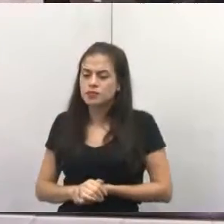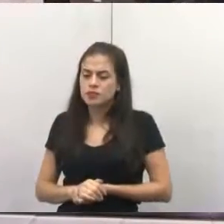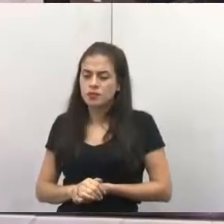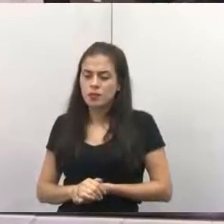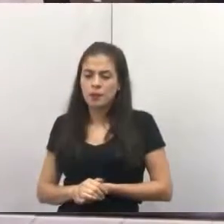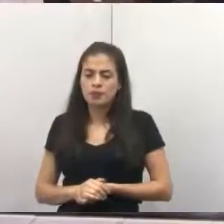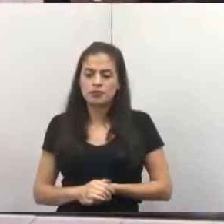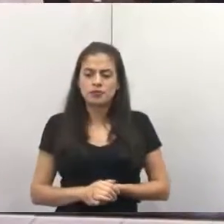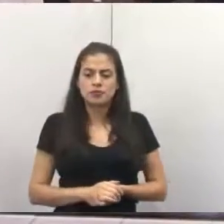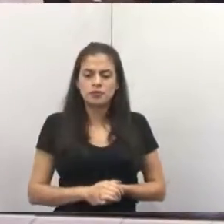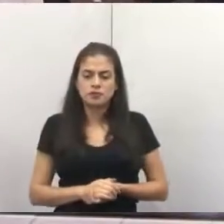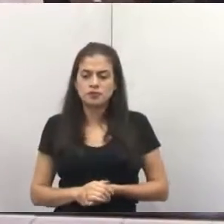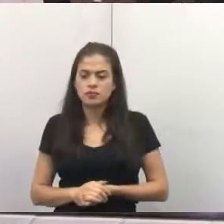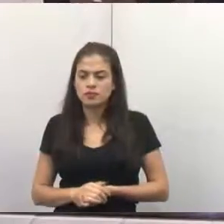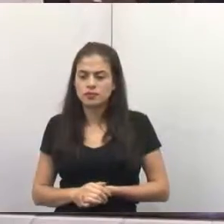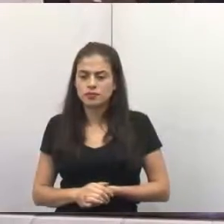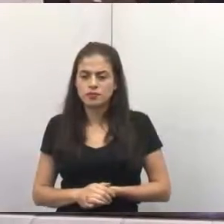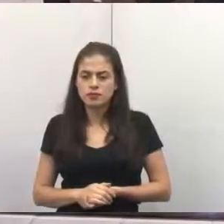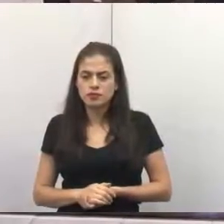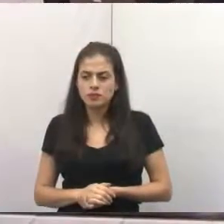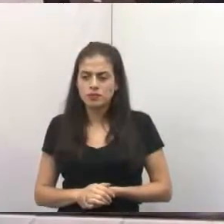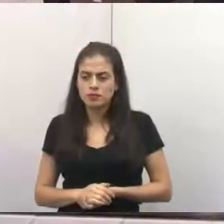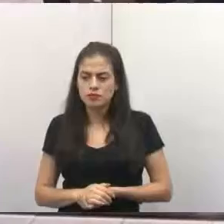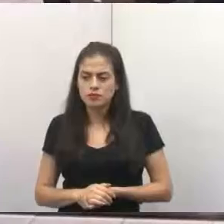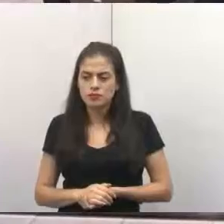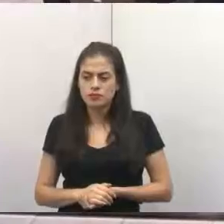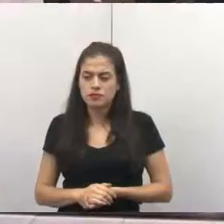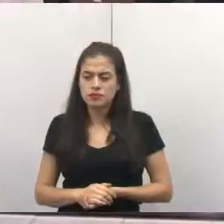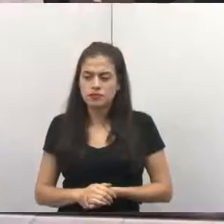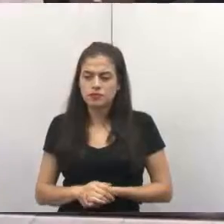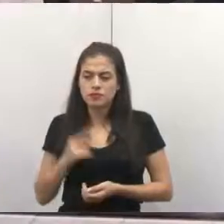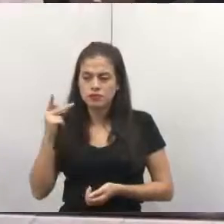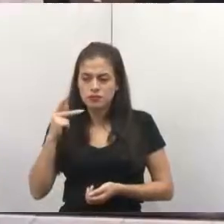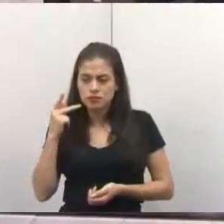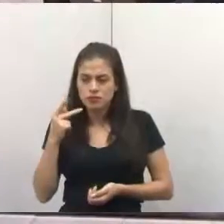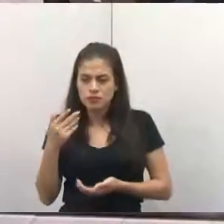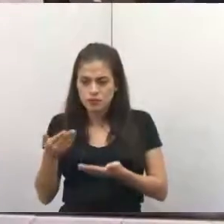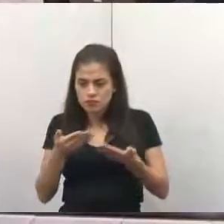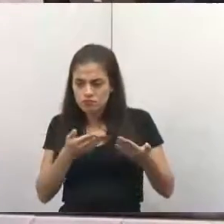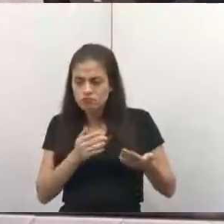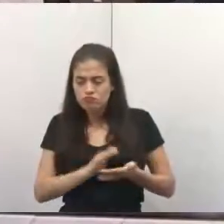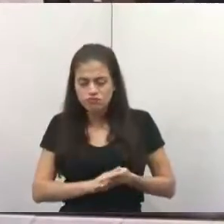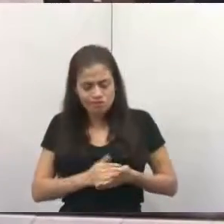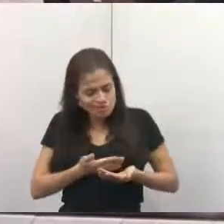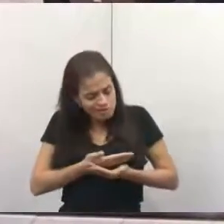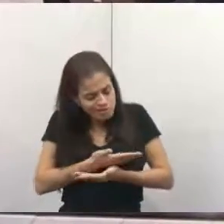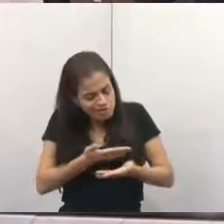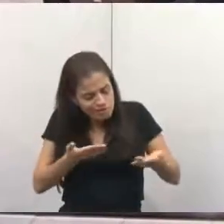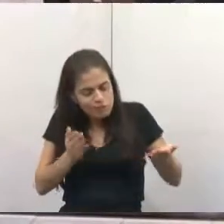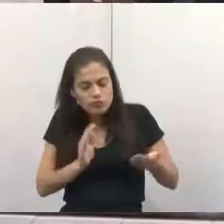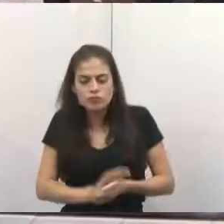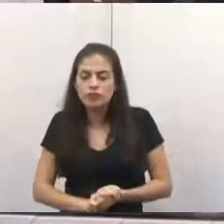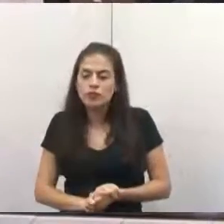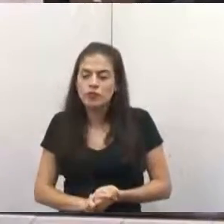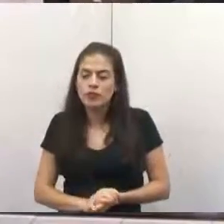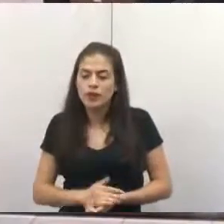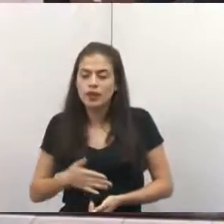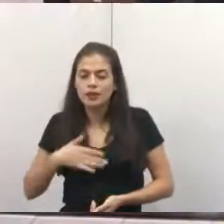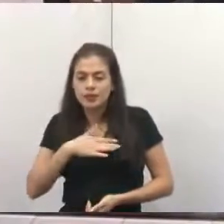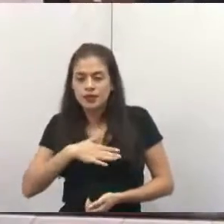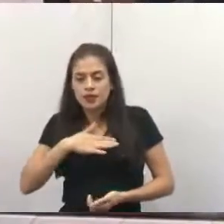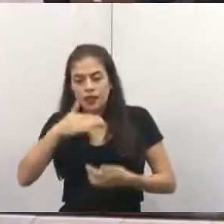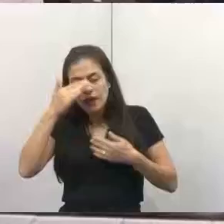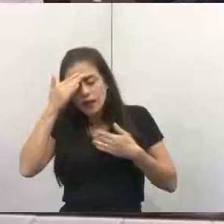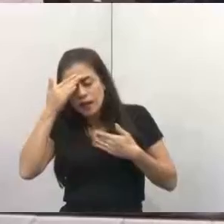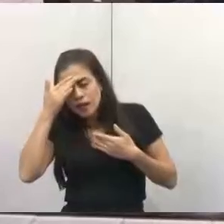Ainda tem, depois vou ter mais... Vereador. Posso... o vereador Nani. Pois não, vereador Rodrigo. Fica à vontade. Vai. Gostaria de te agradecer